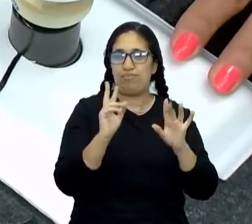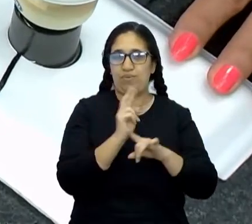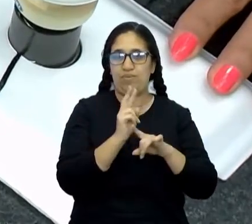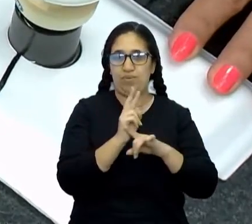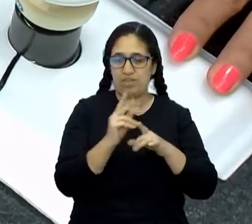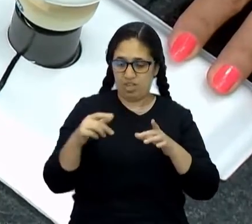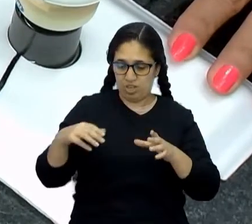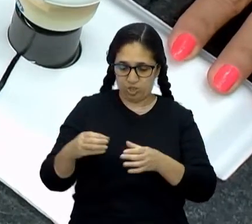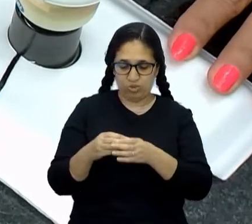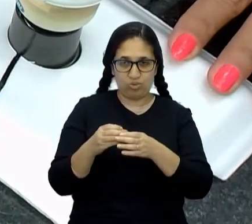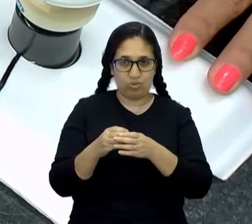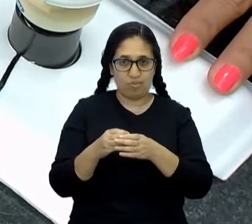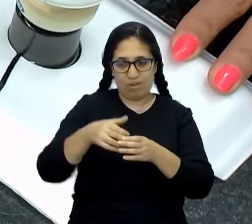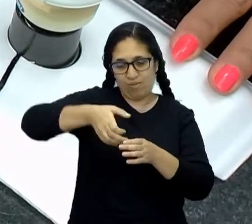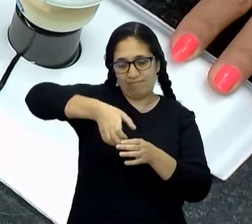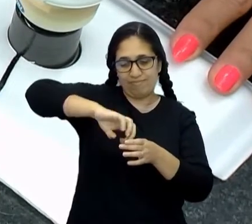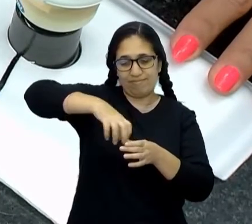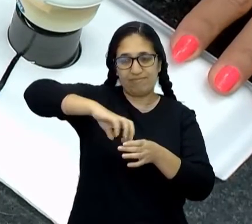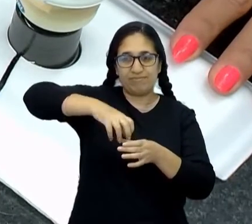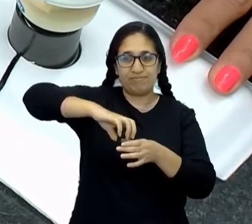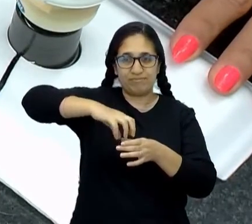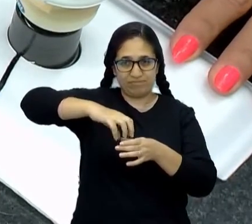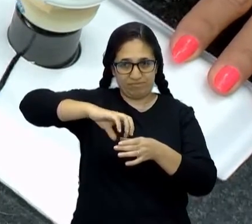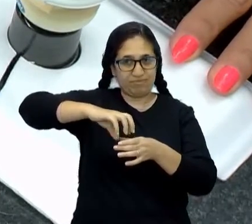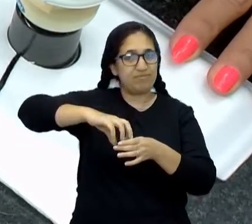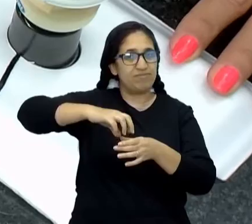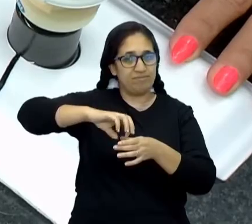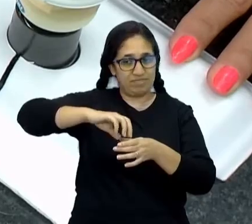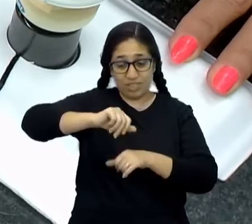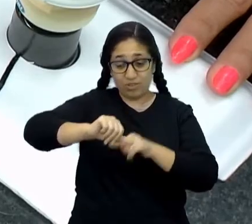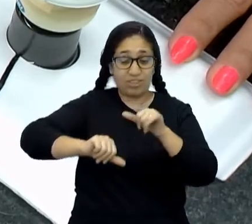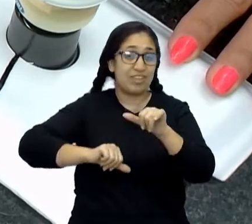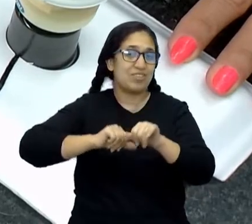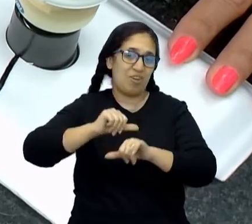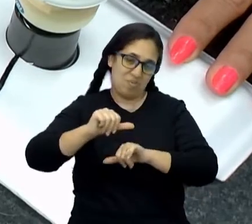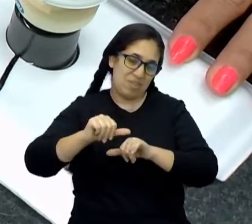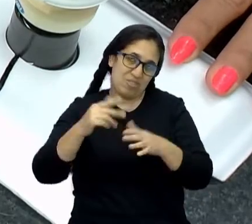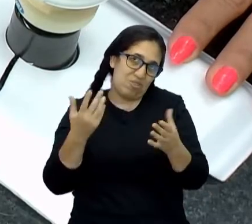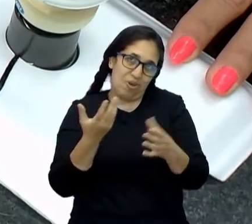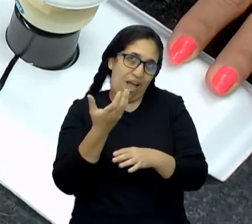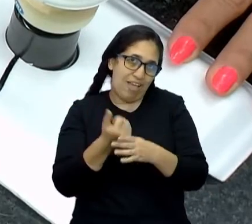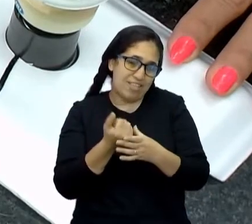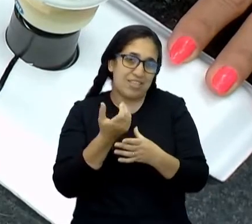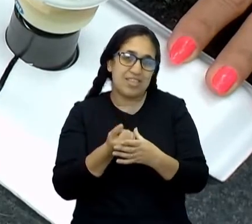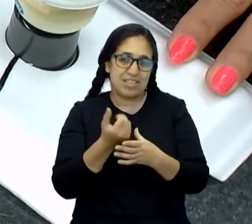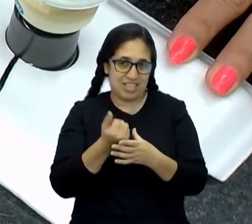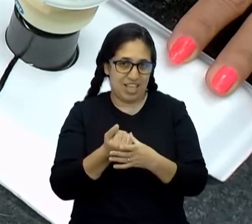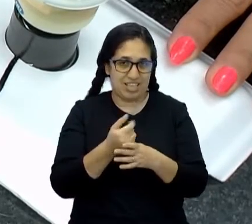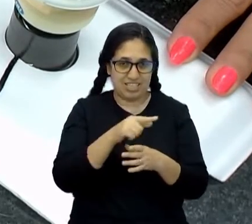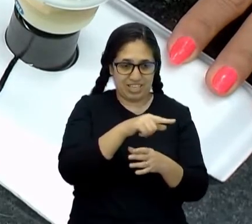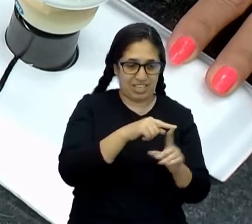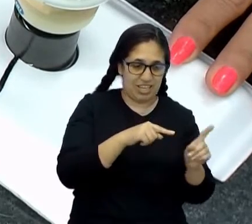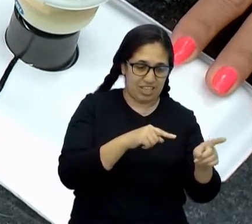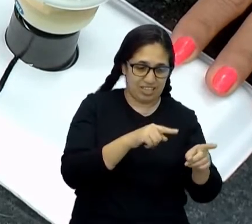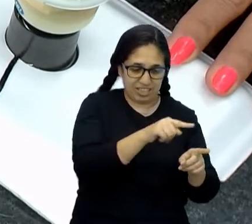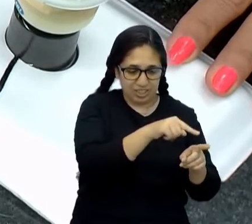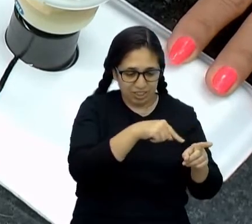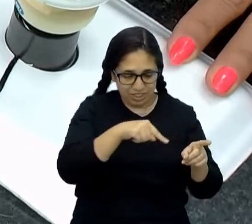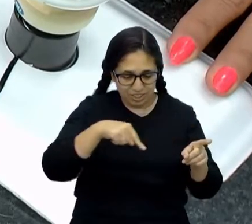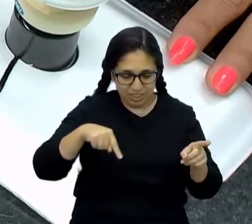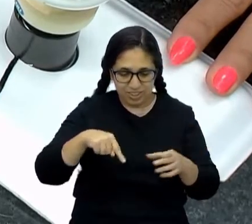meio a gente tem um transformador, a gente vai chamar assim, mas um receptor ou uma resistência que vai transformar a energia